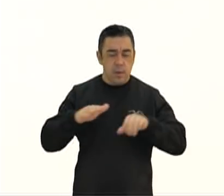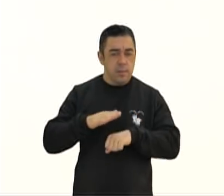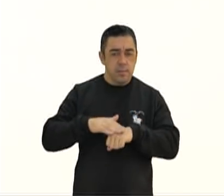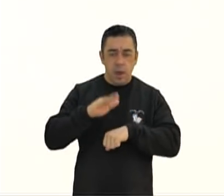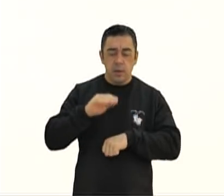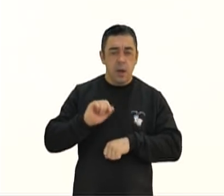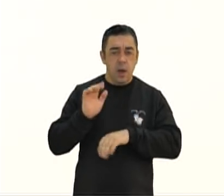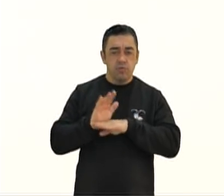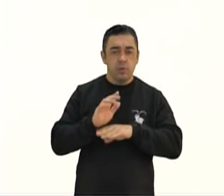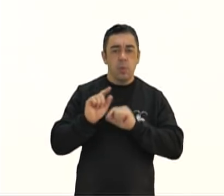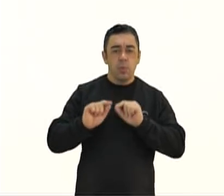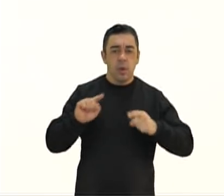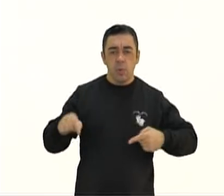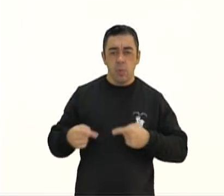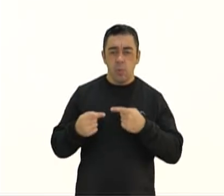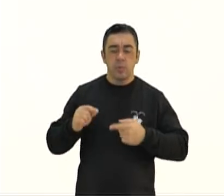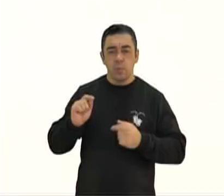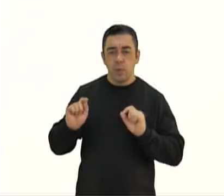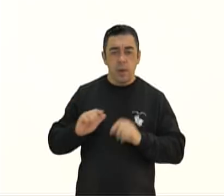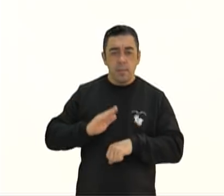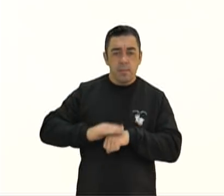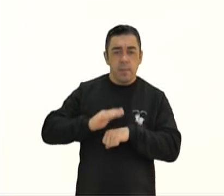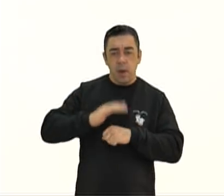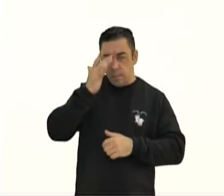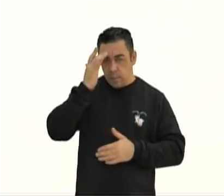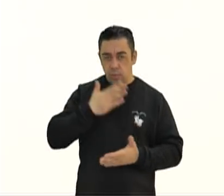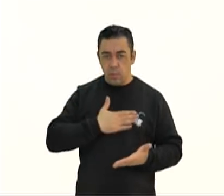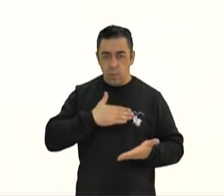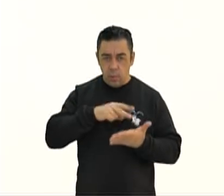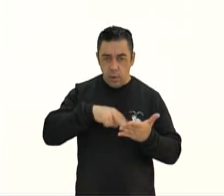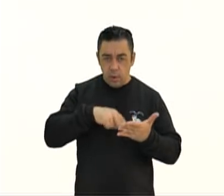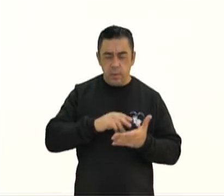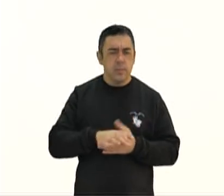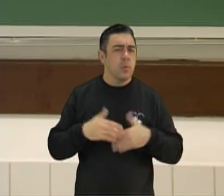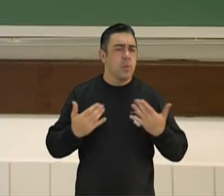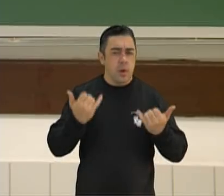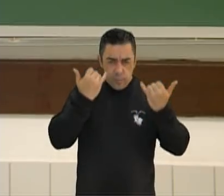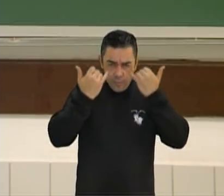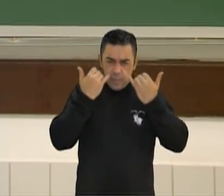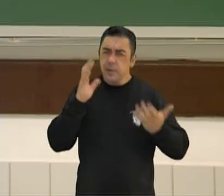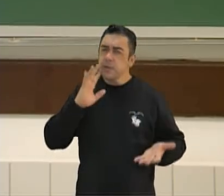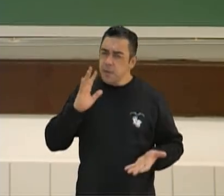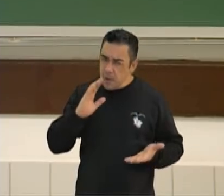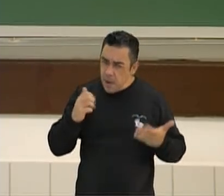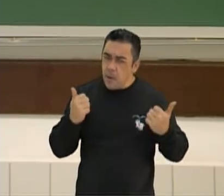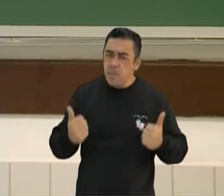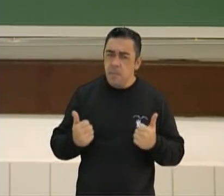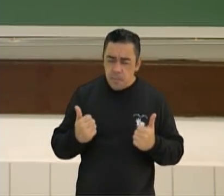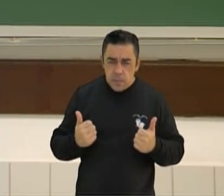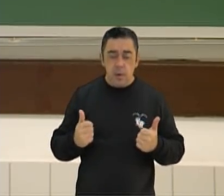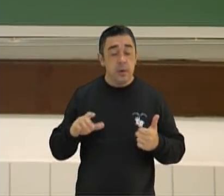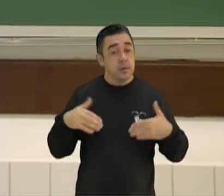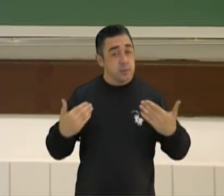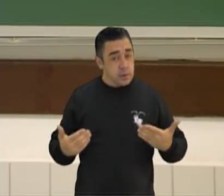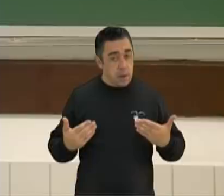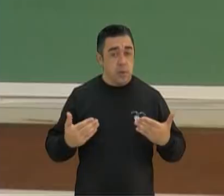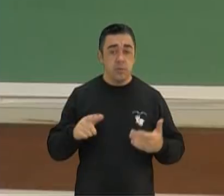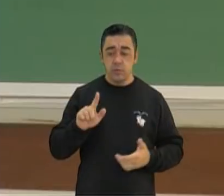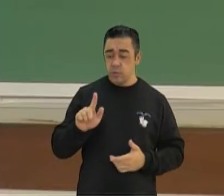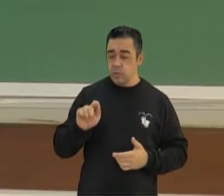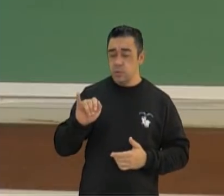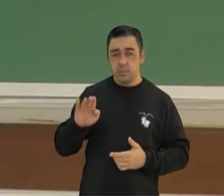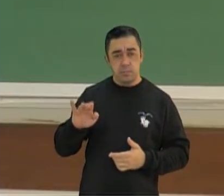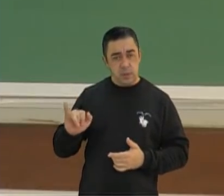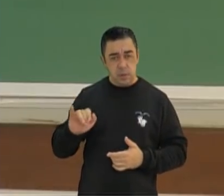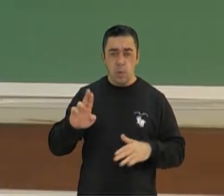combater o analfabetismo e gerando mais leitores. Que informação legal, né? Então, os gibis, as